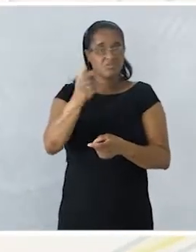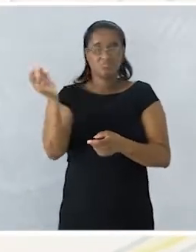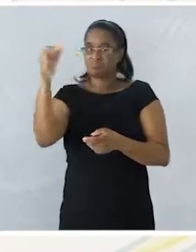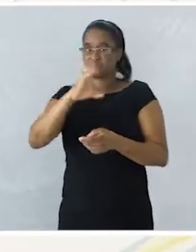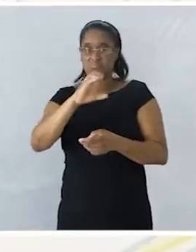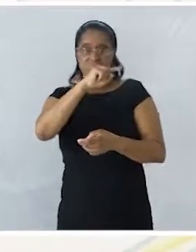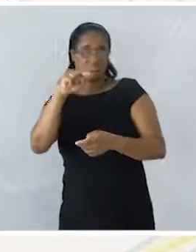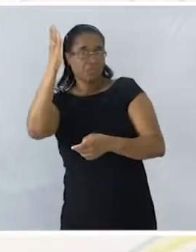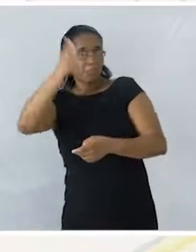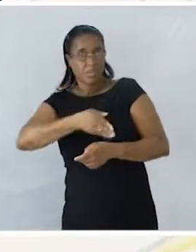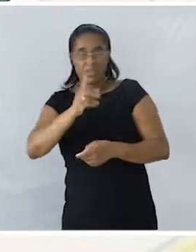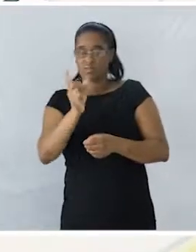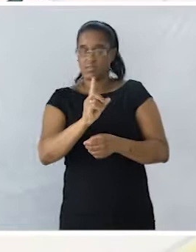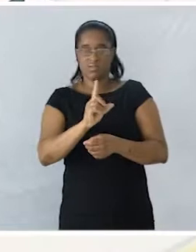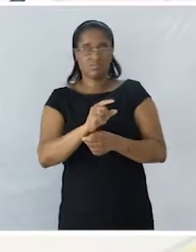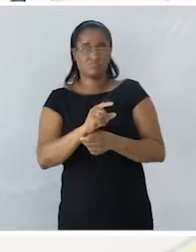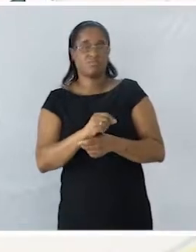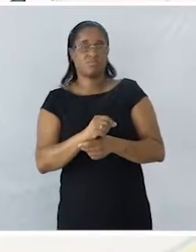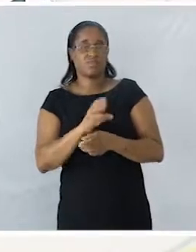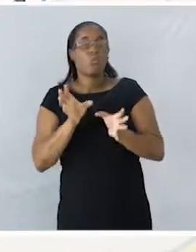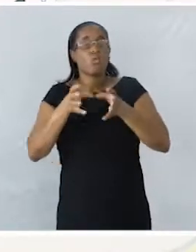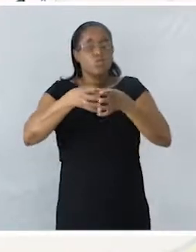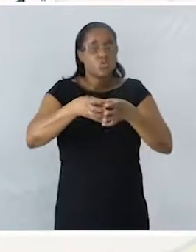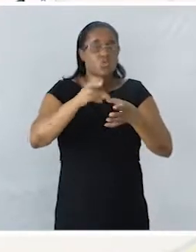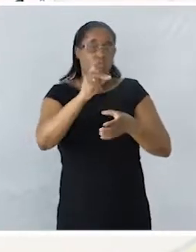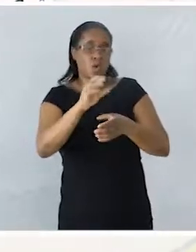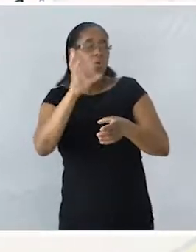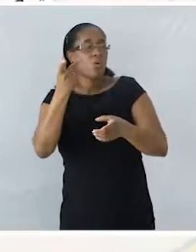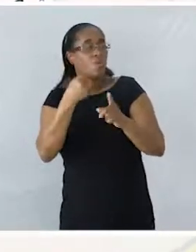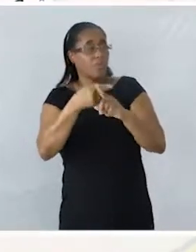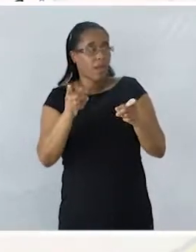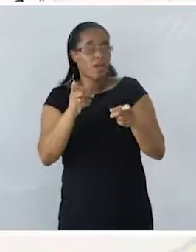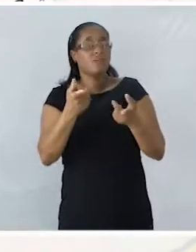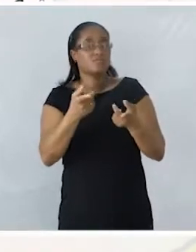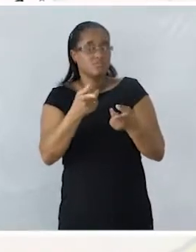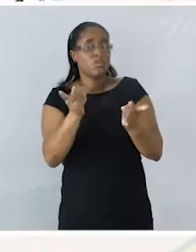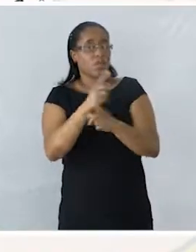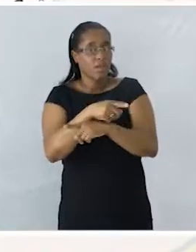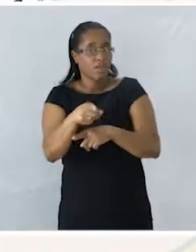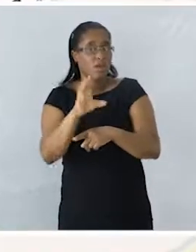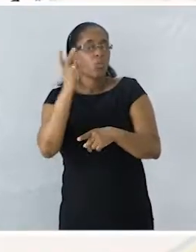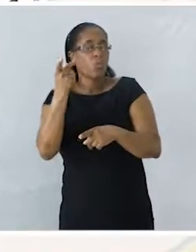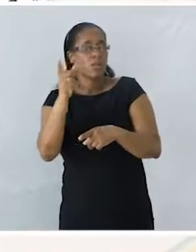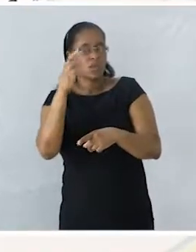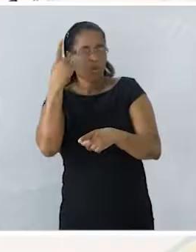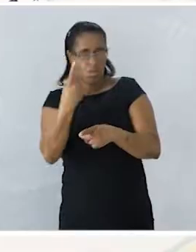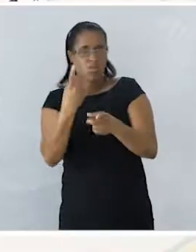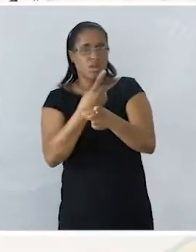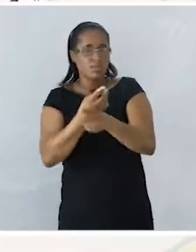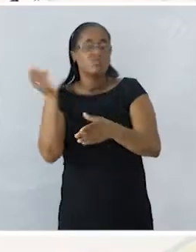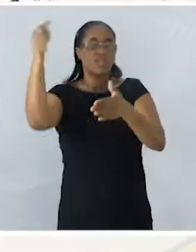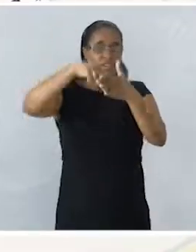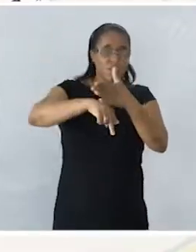A, que é o contrário disto. Quando o elemento está dentro do conjunto A, ele pertence ao conjunto A. Quando o elemento está fora, ele